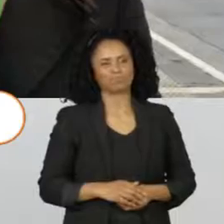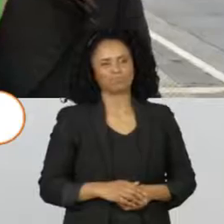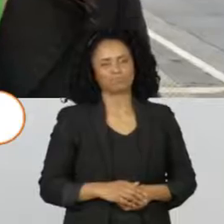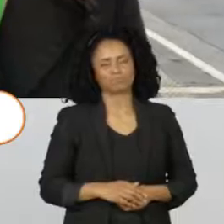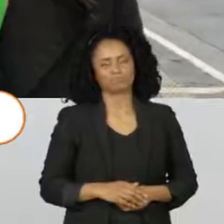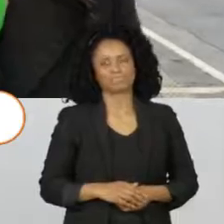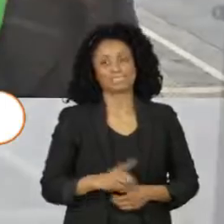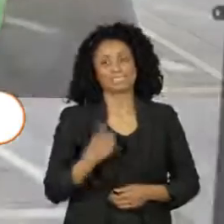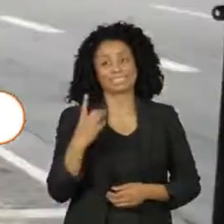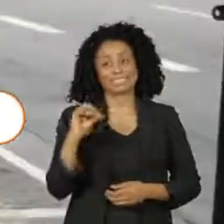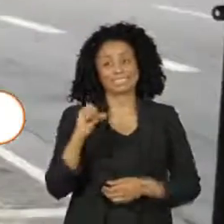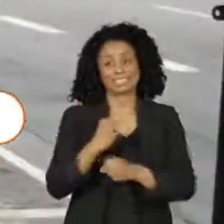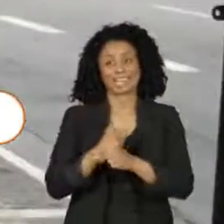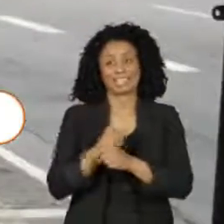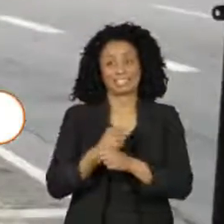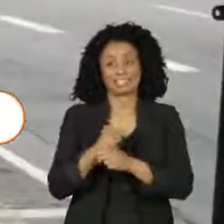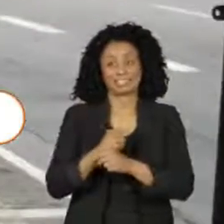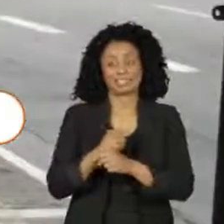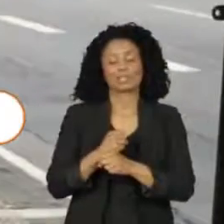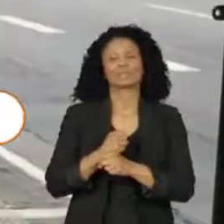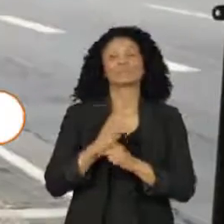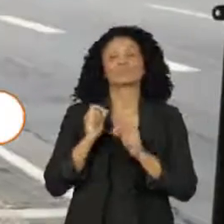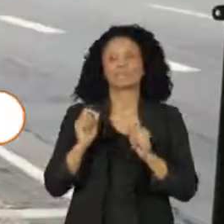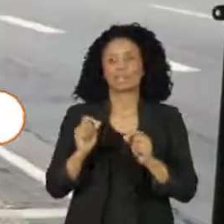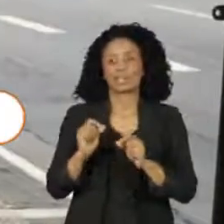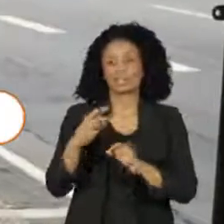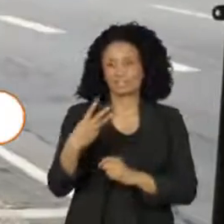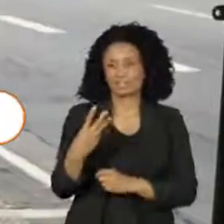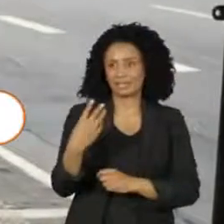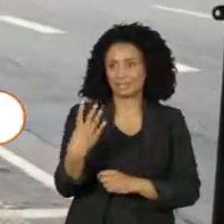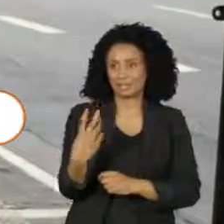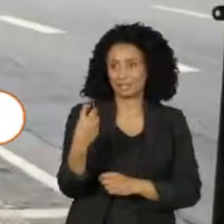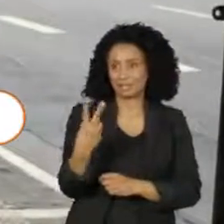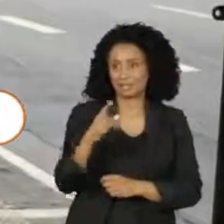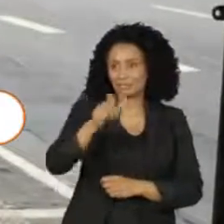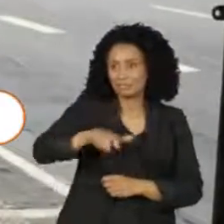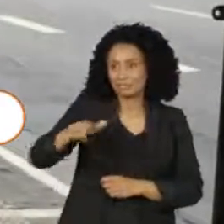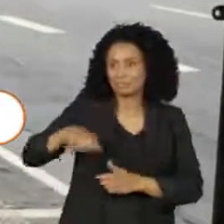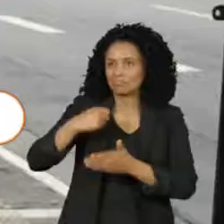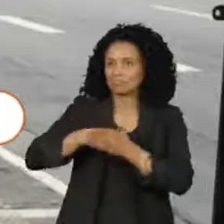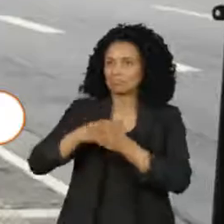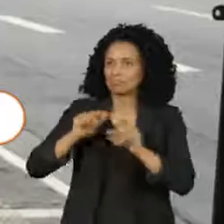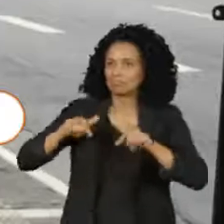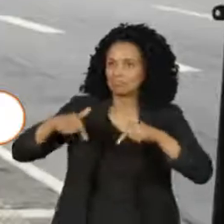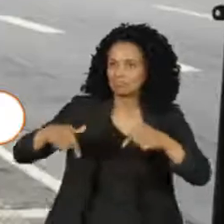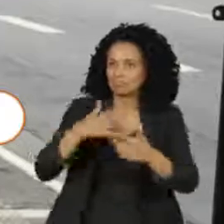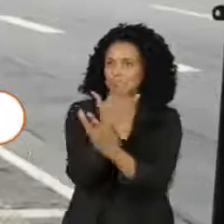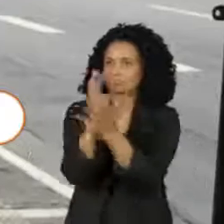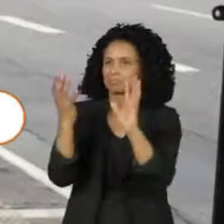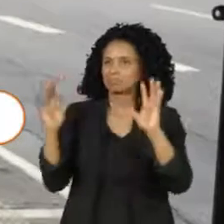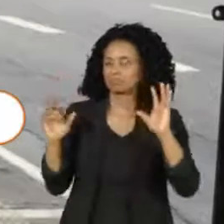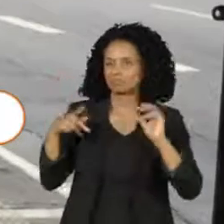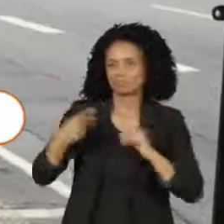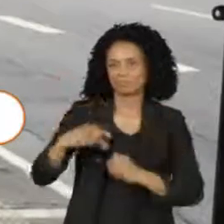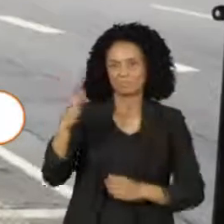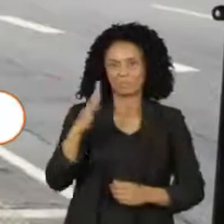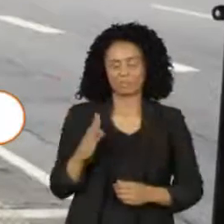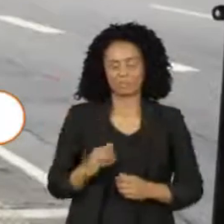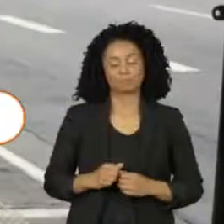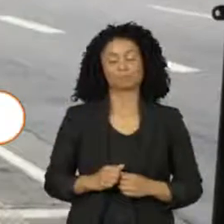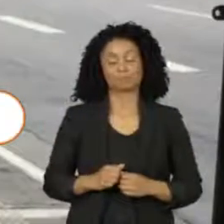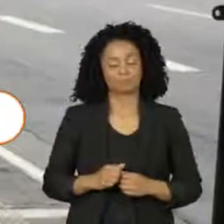Em 10 anos, foram assassinados 342 ativistas em solo brasileiro. Isso significa